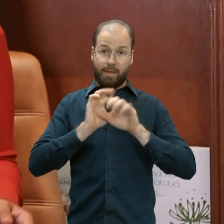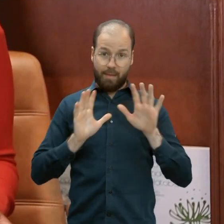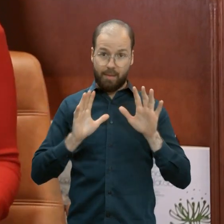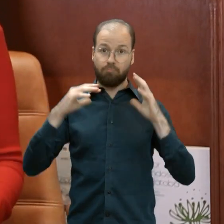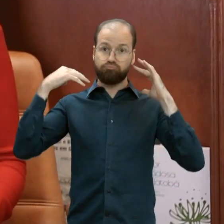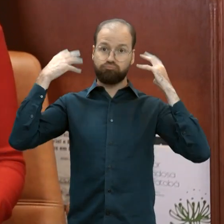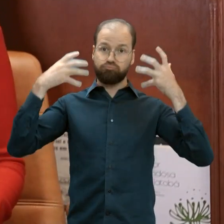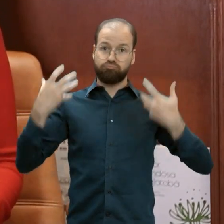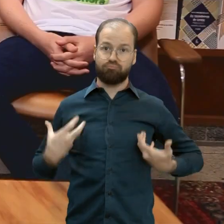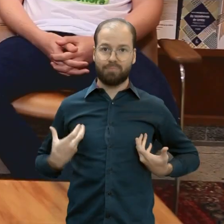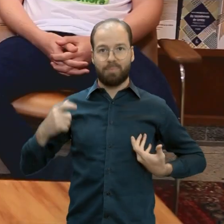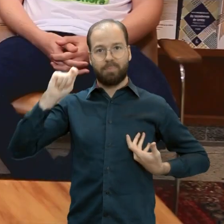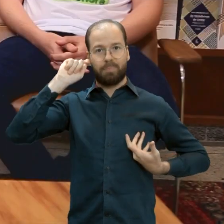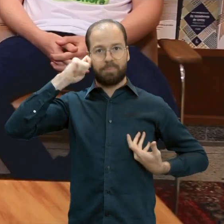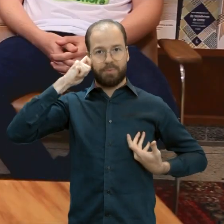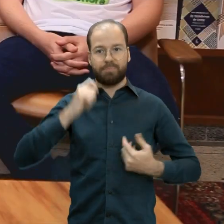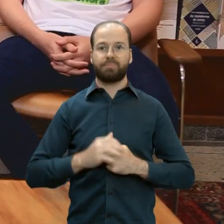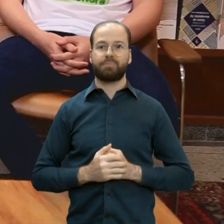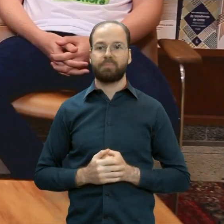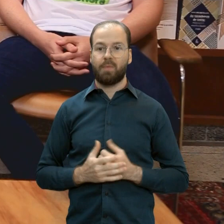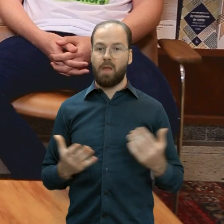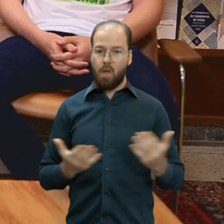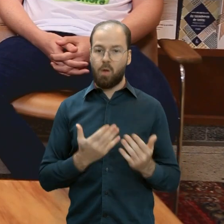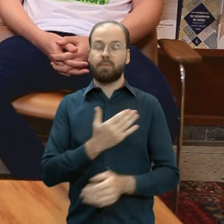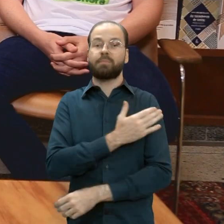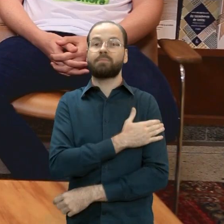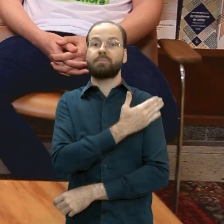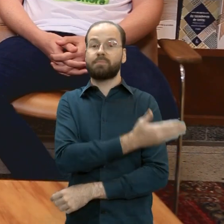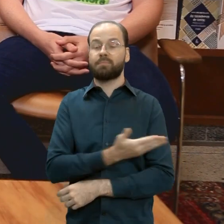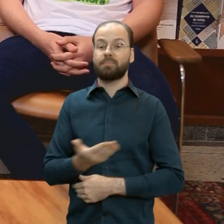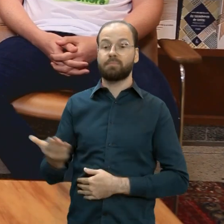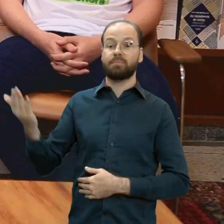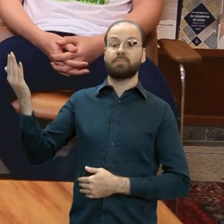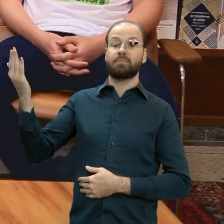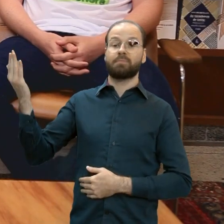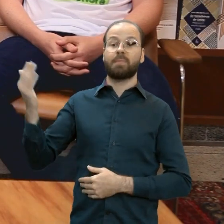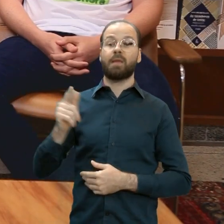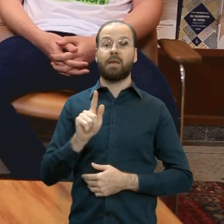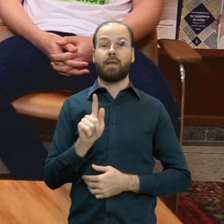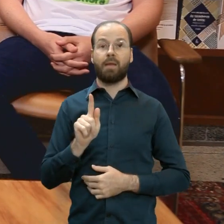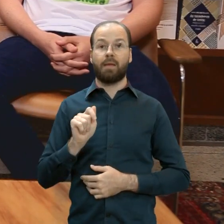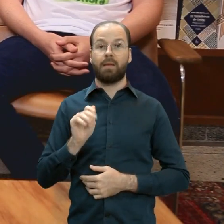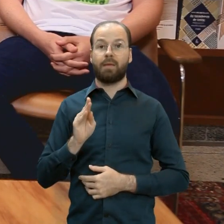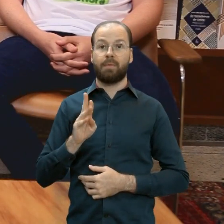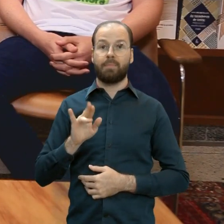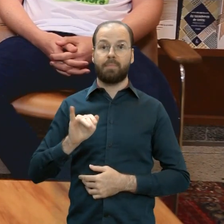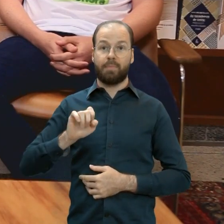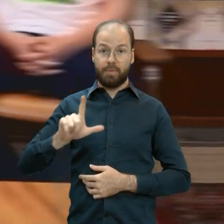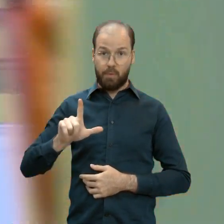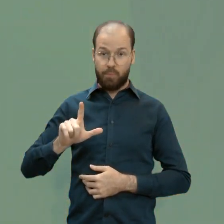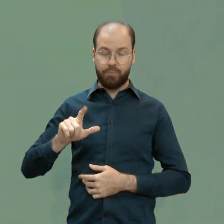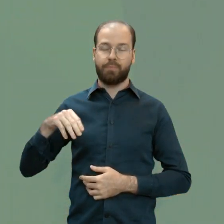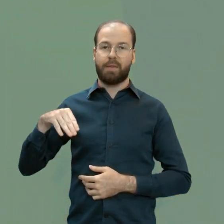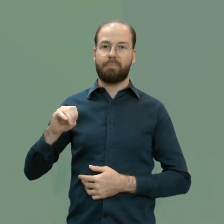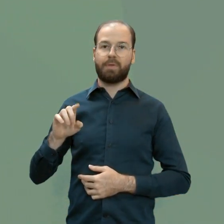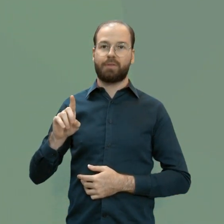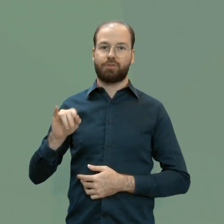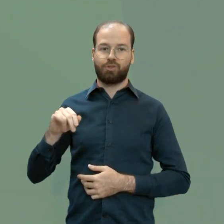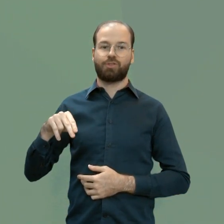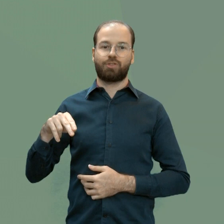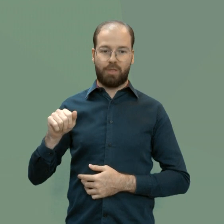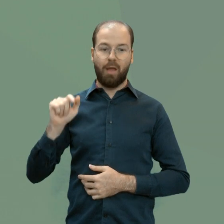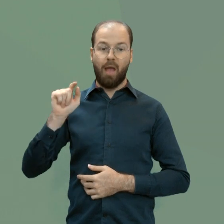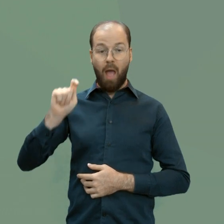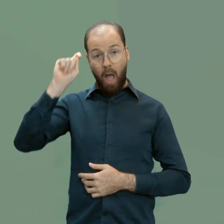logo abaixo dos ombros. Nós estamos aqui com Gabriel Medina, ele é professor e autor do livro